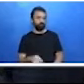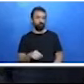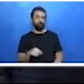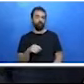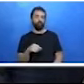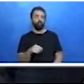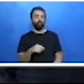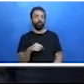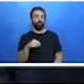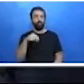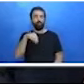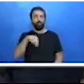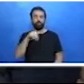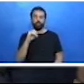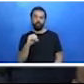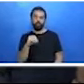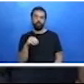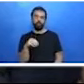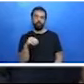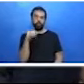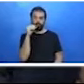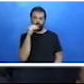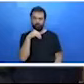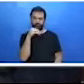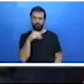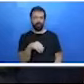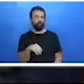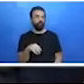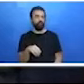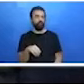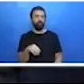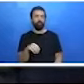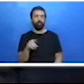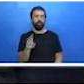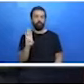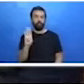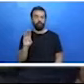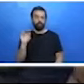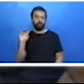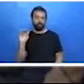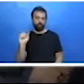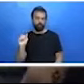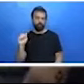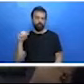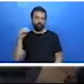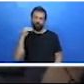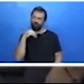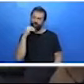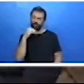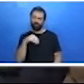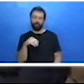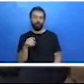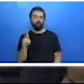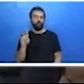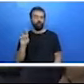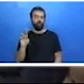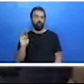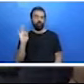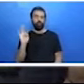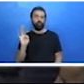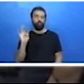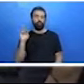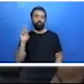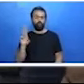ela é fraca no. Ibá também é átona, porque ela também é fraca. E o tu? Ah, professor, o tu